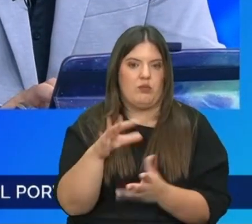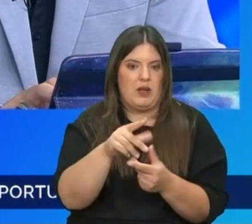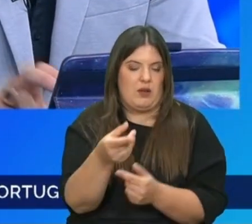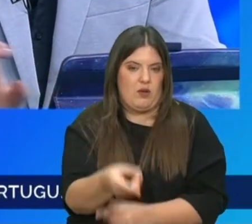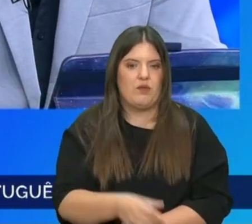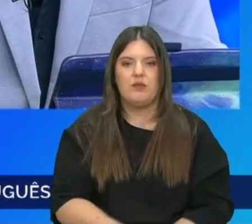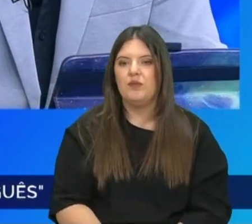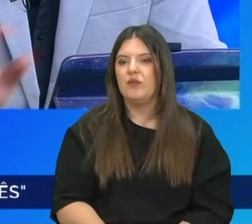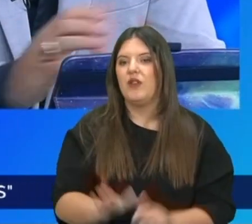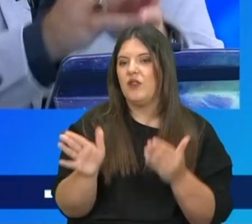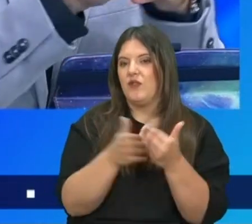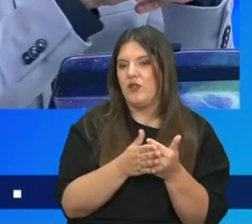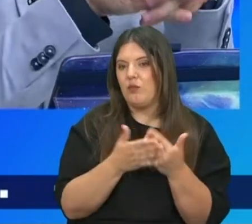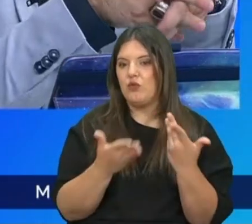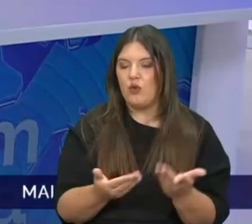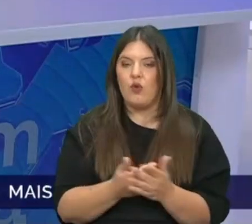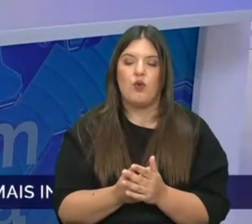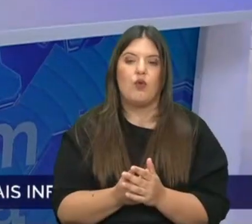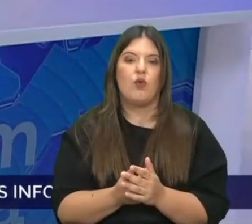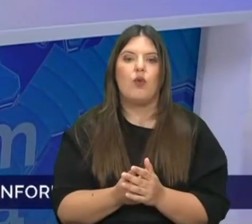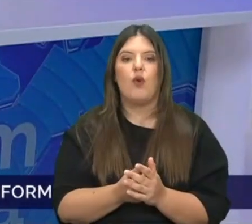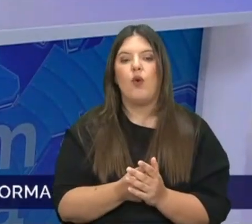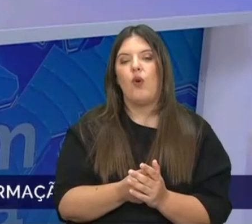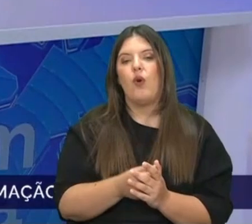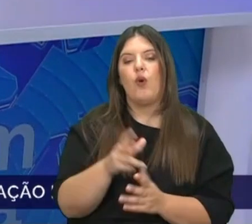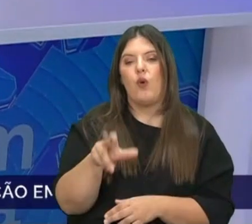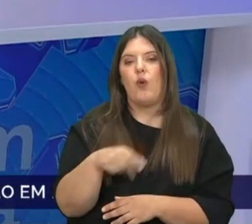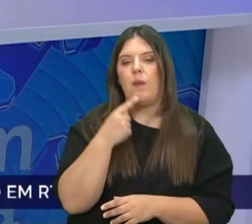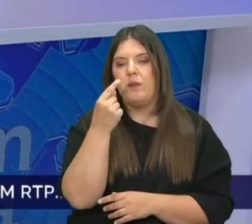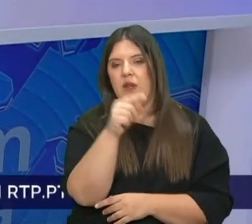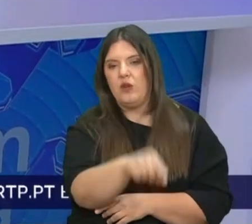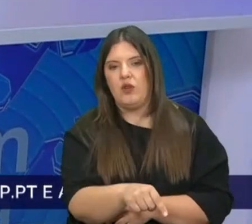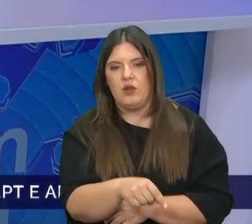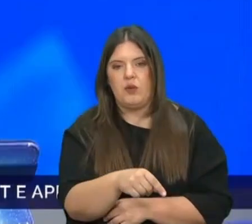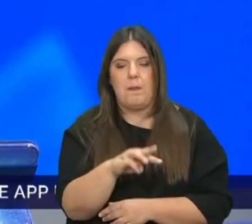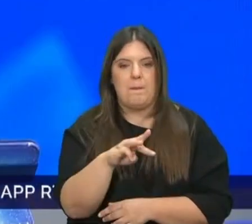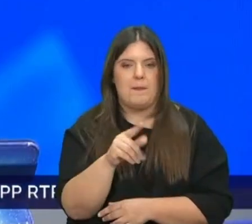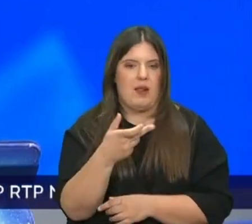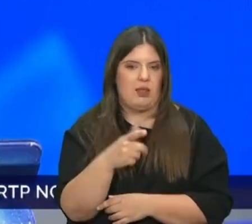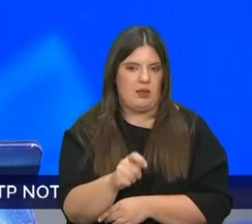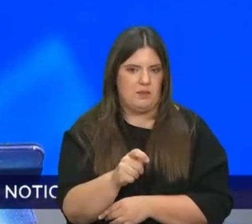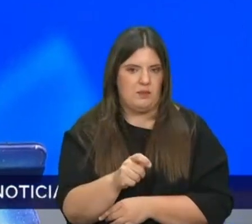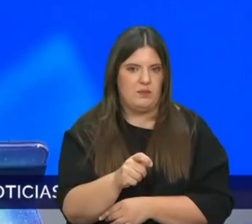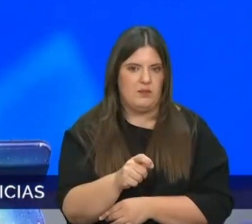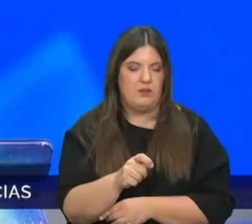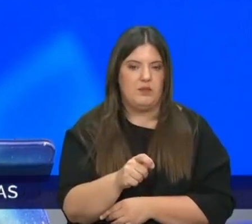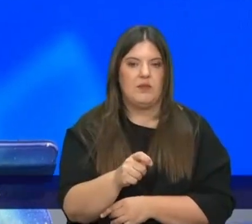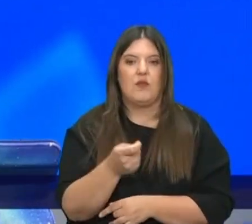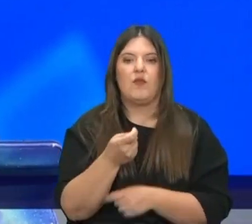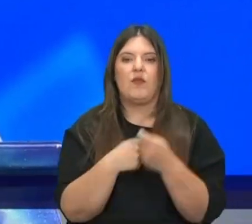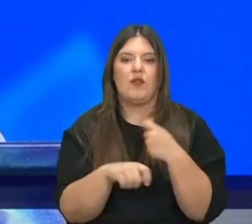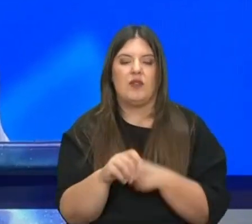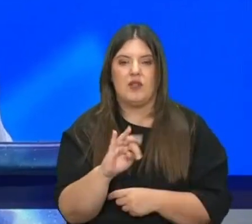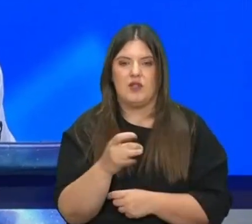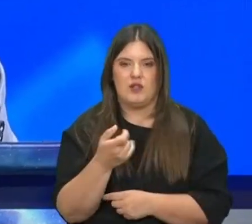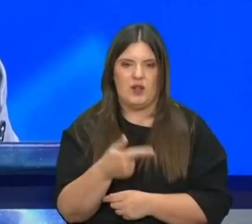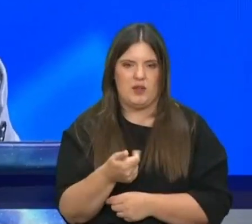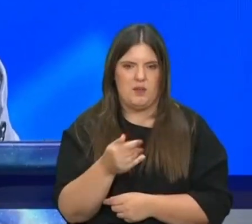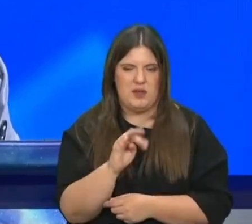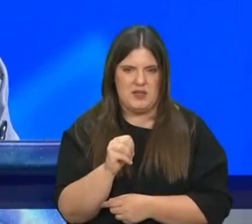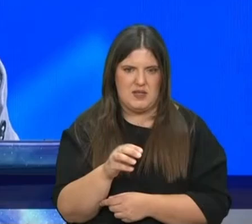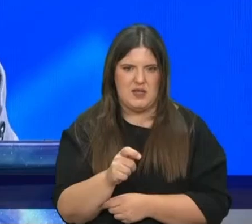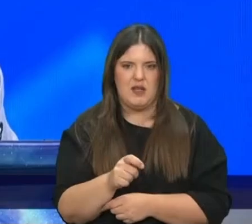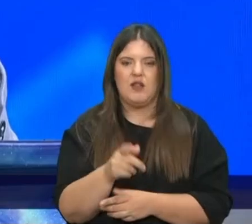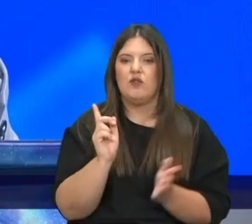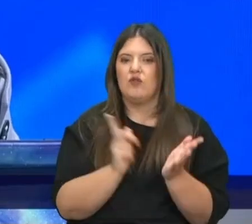bem. Fechamos, Miguel, com o milionário meteorito marciano que foi leiloado pela Sotheby's nos